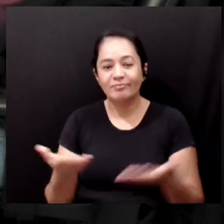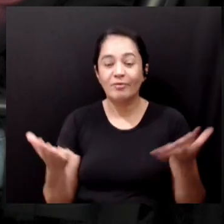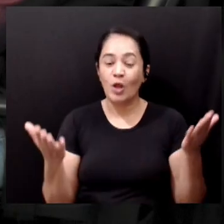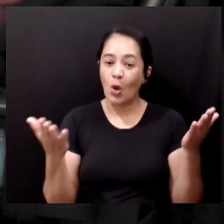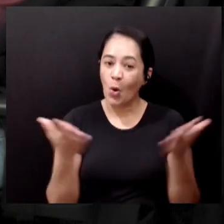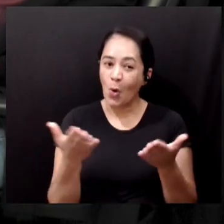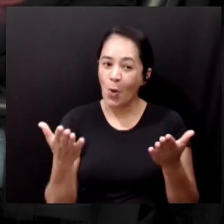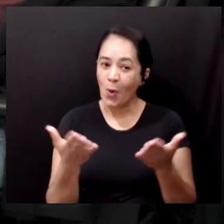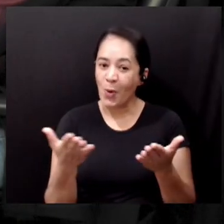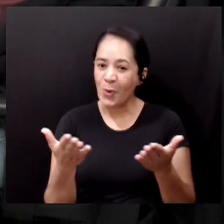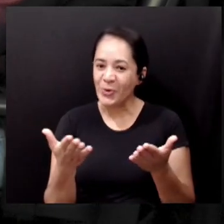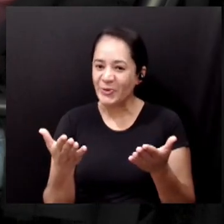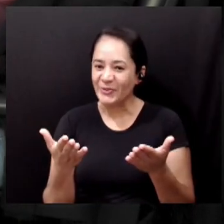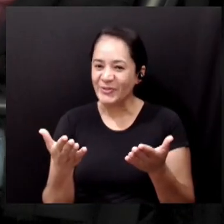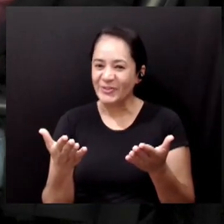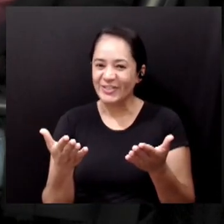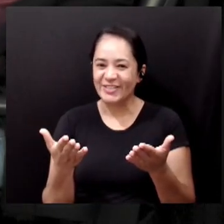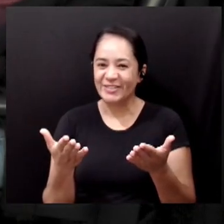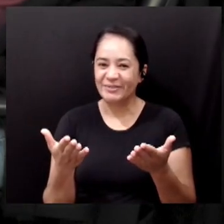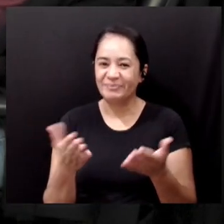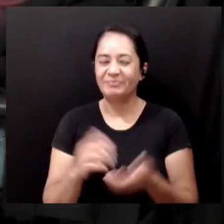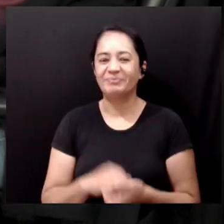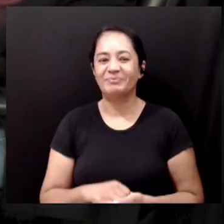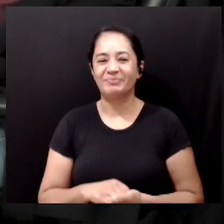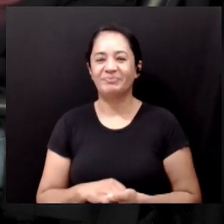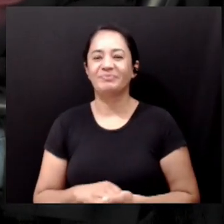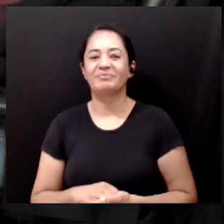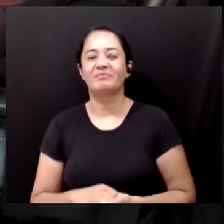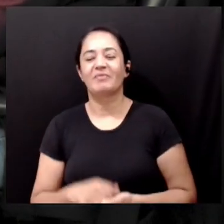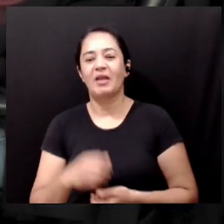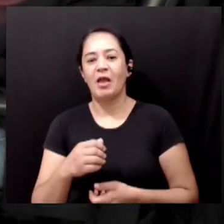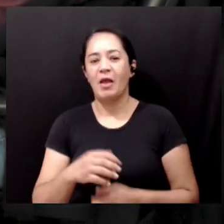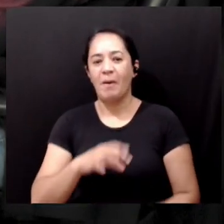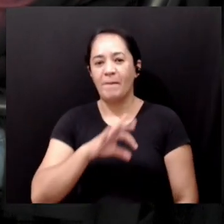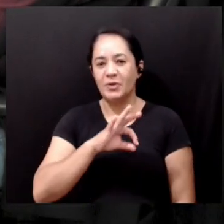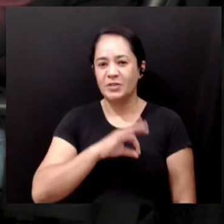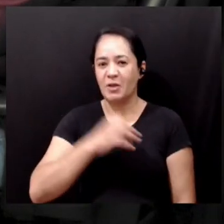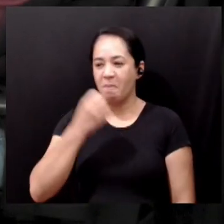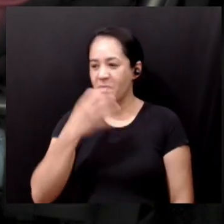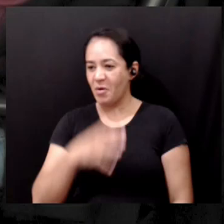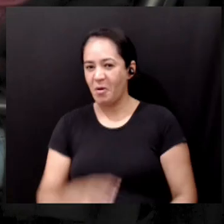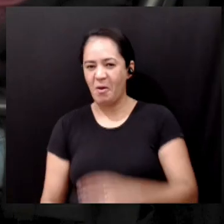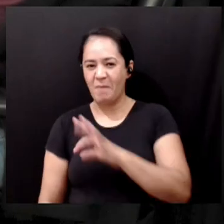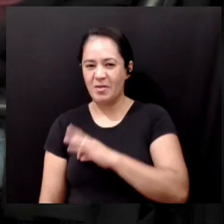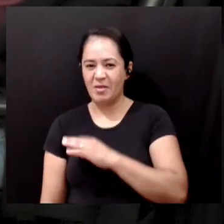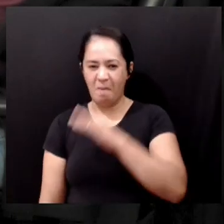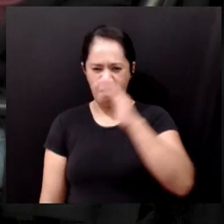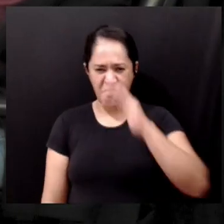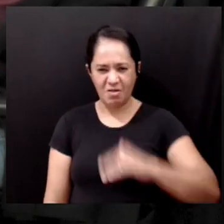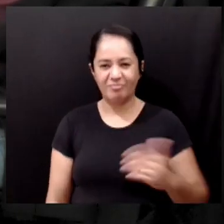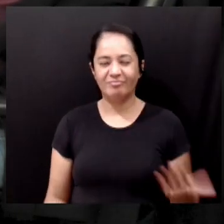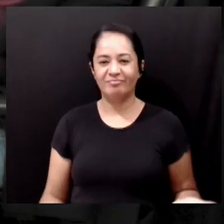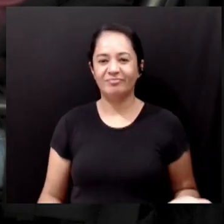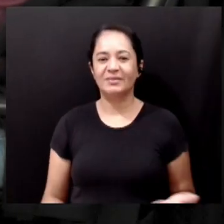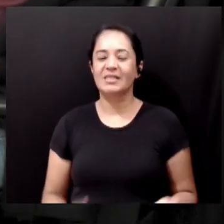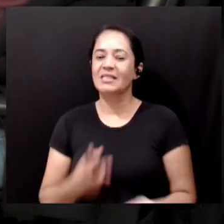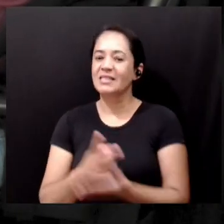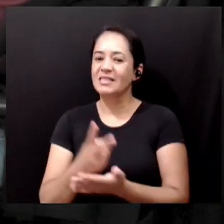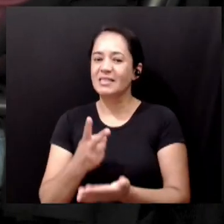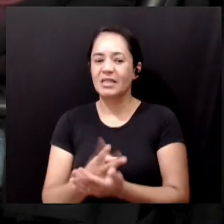ruim da história, mais ou O menos policial isso. bom e o policial mal, sabe? Sim, Então sempre tem alguém que dá aquele puxão de rédea, mas sempre tem